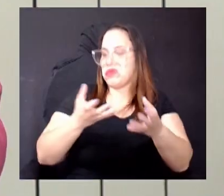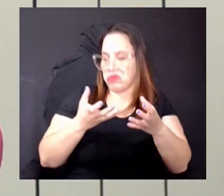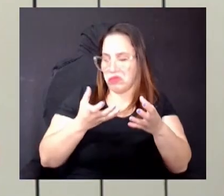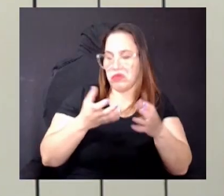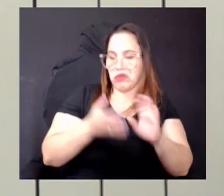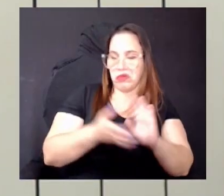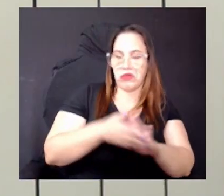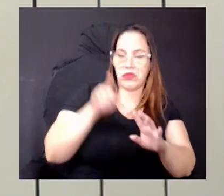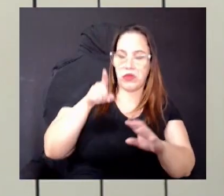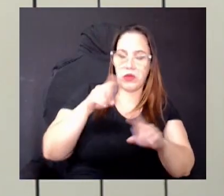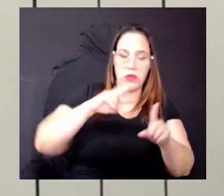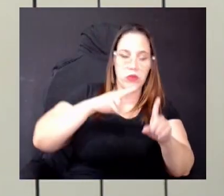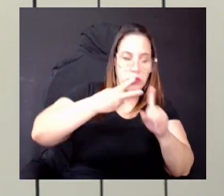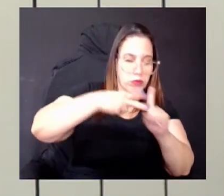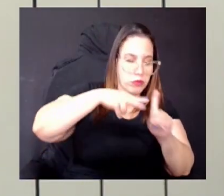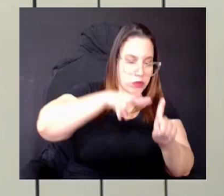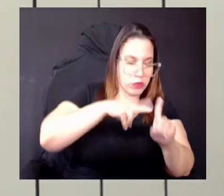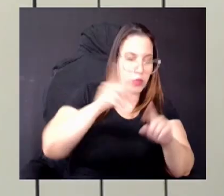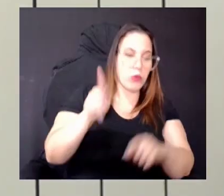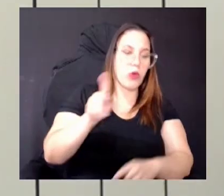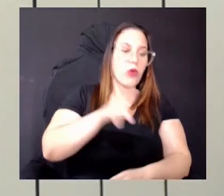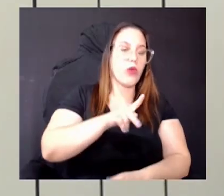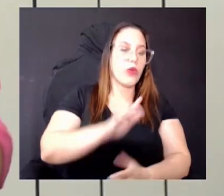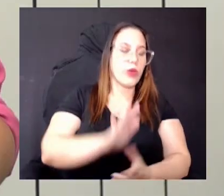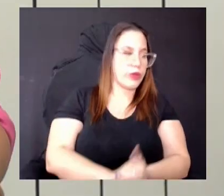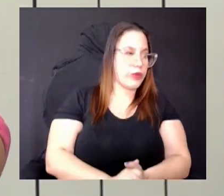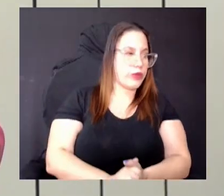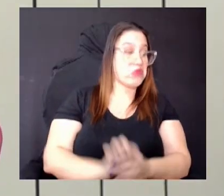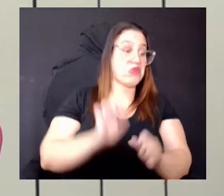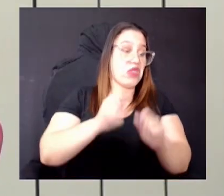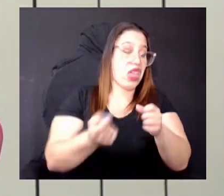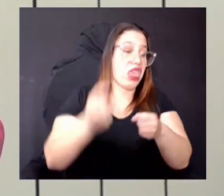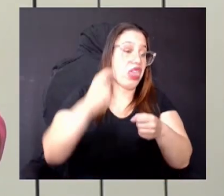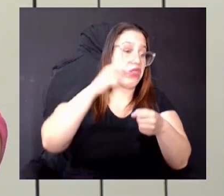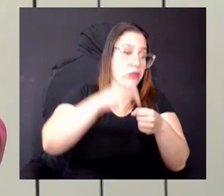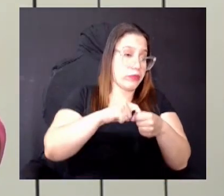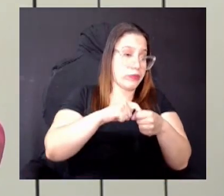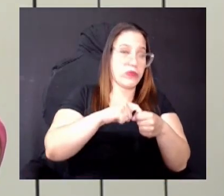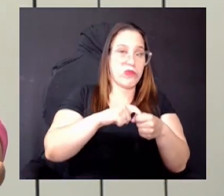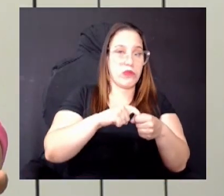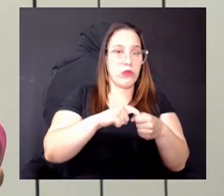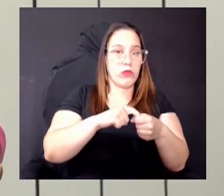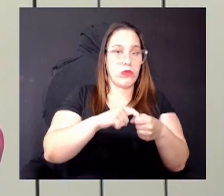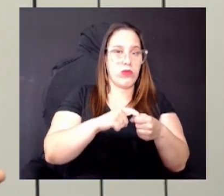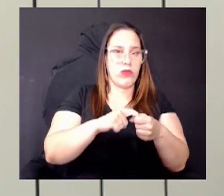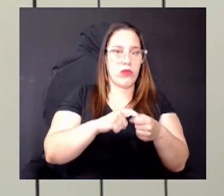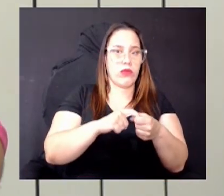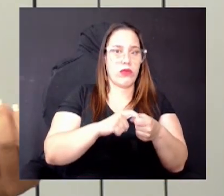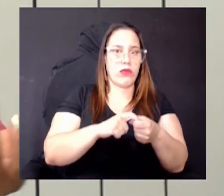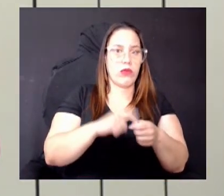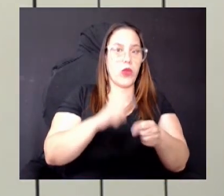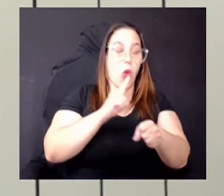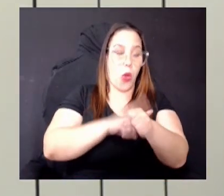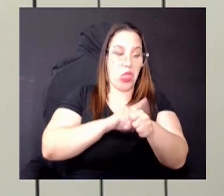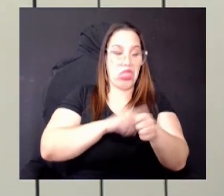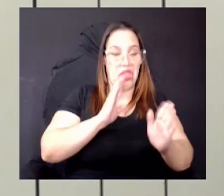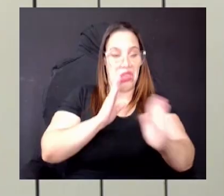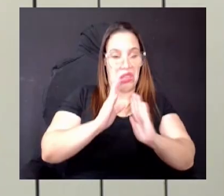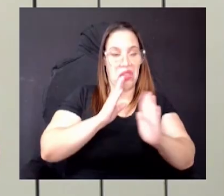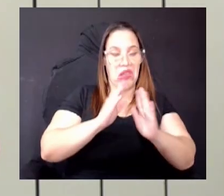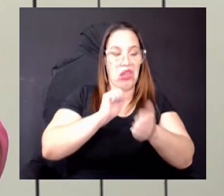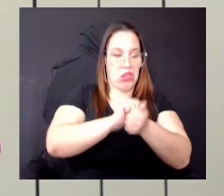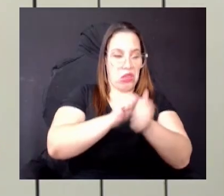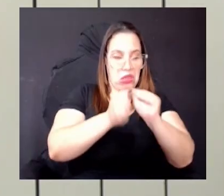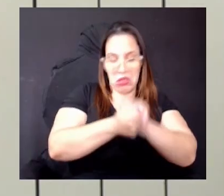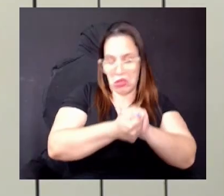ponto de vista, professor, dessa volta. Ela teria de ter, assim, um tempo para uma adaptação, né?